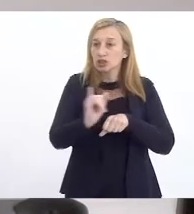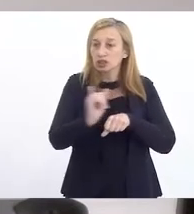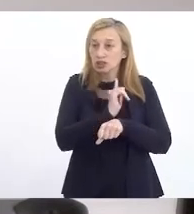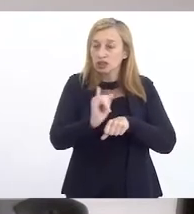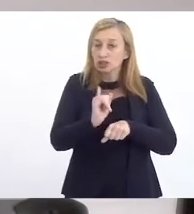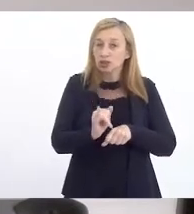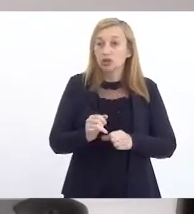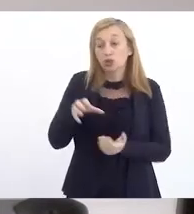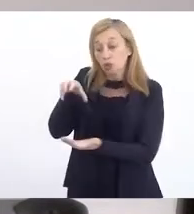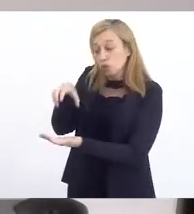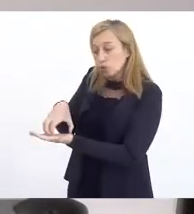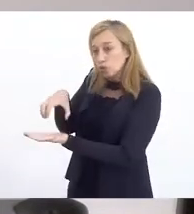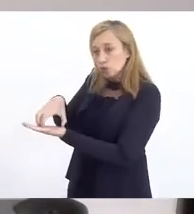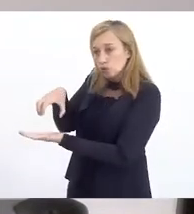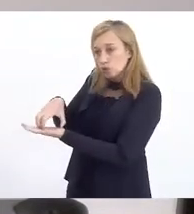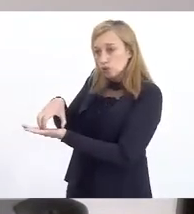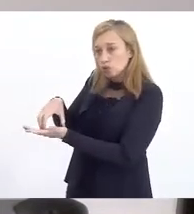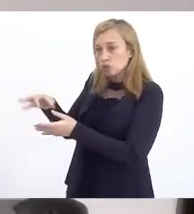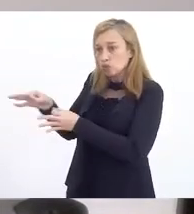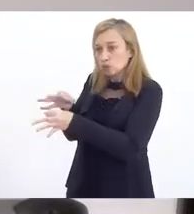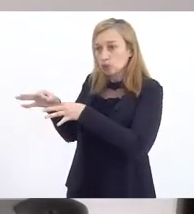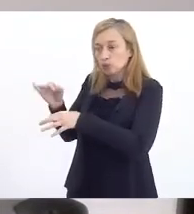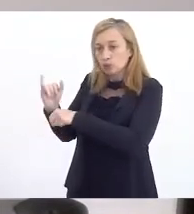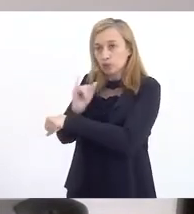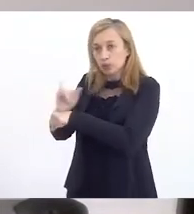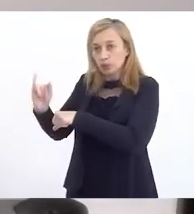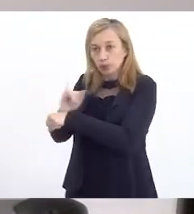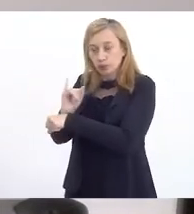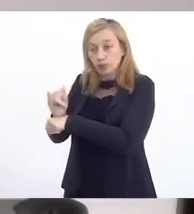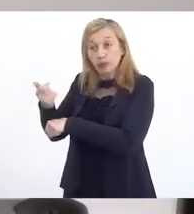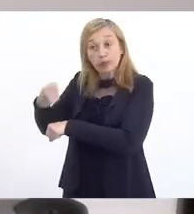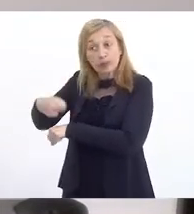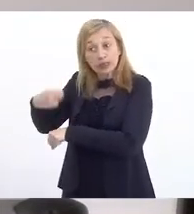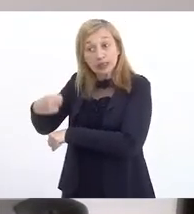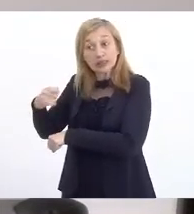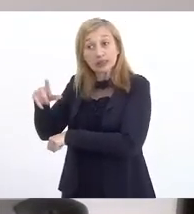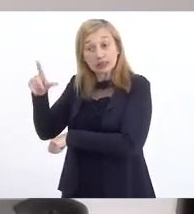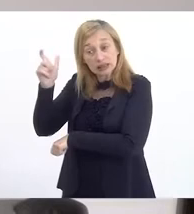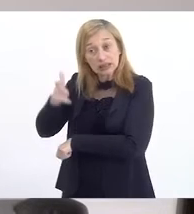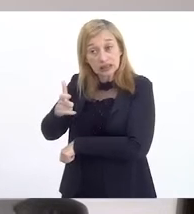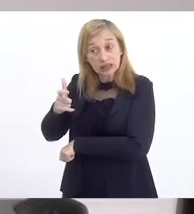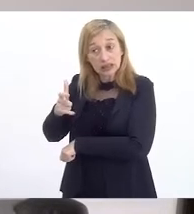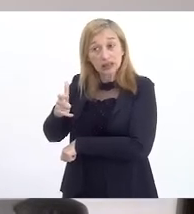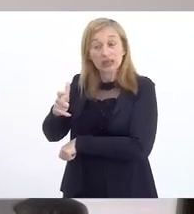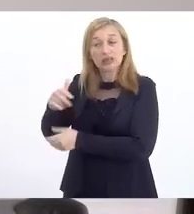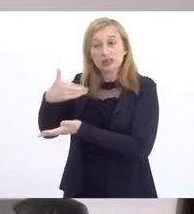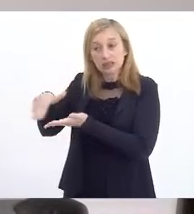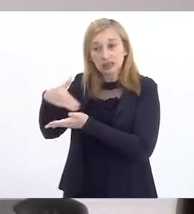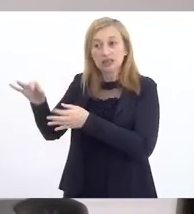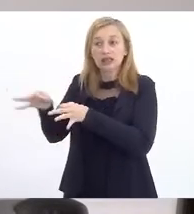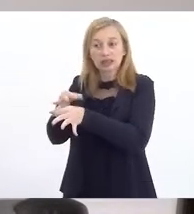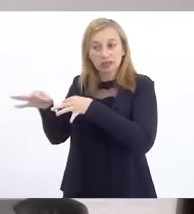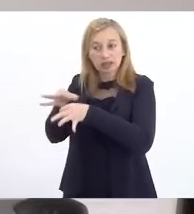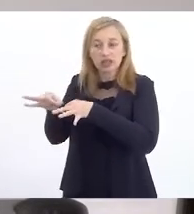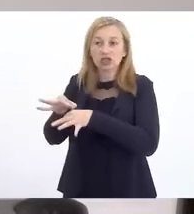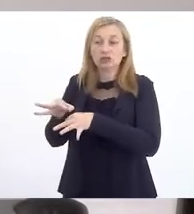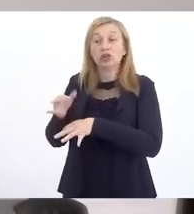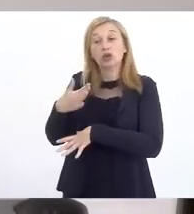de planejamento estratégico tem que ser a Secretaria de Planejamento,